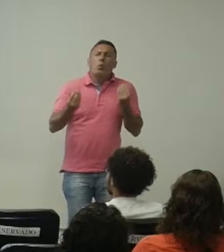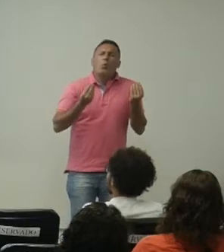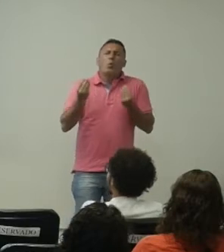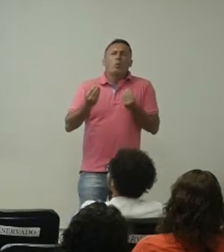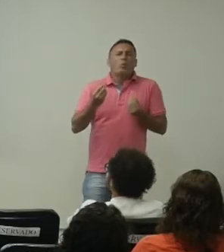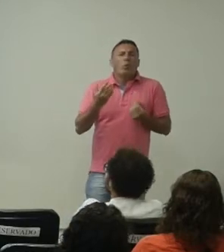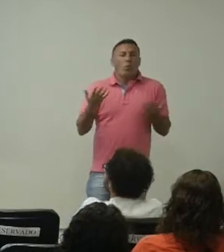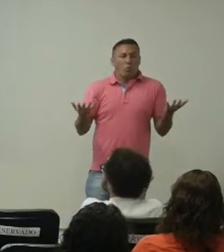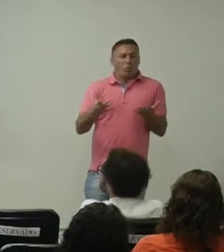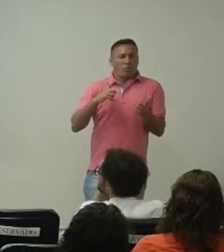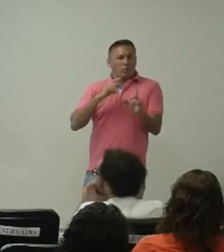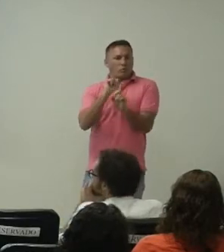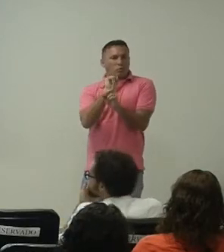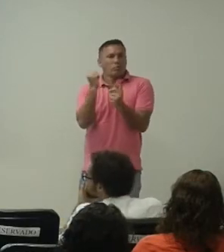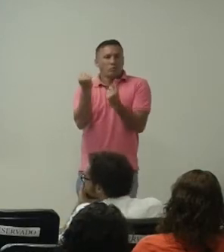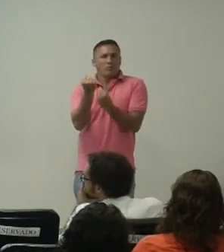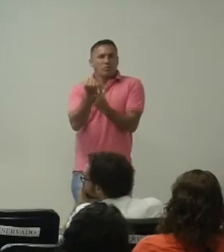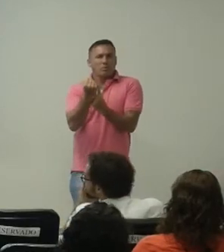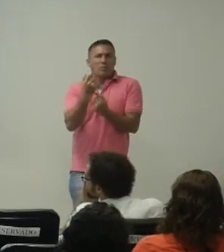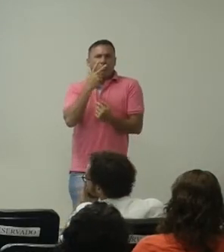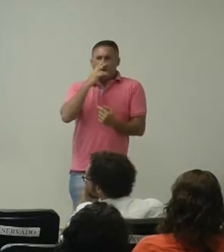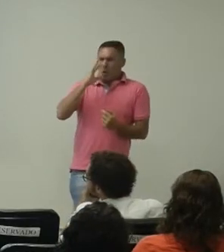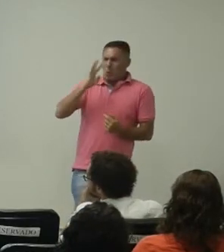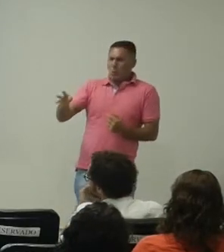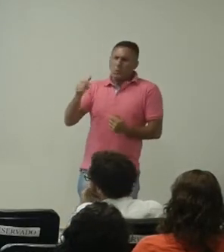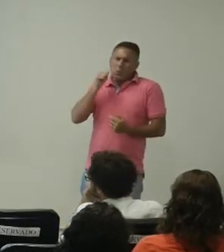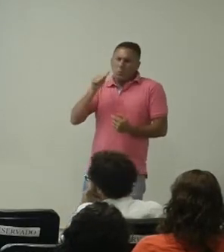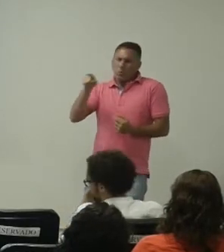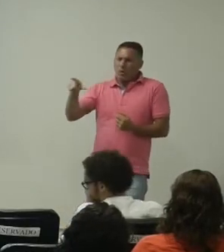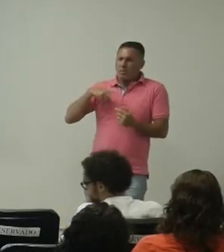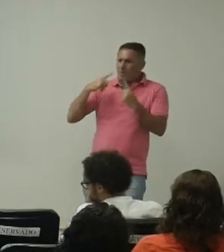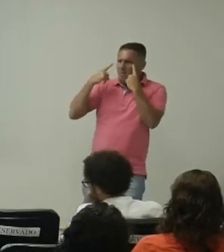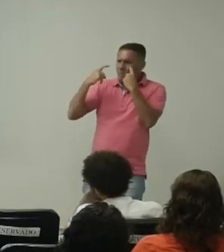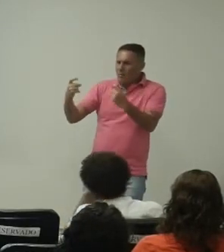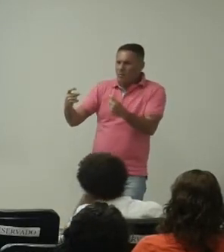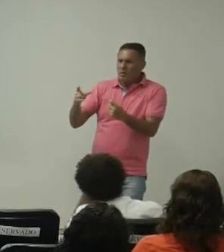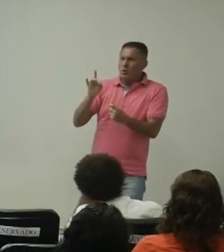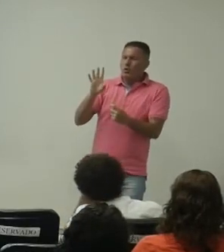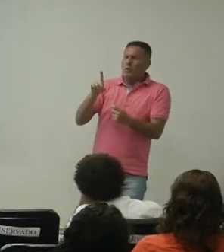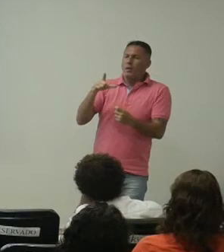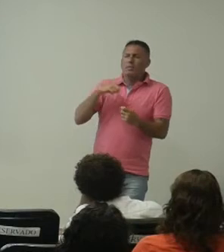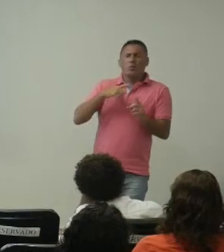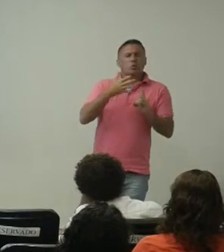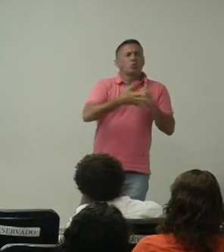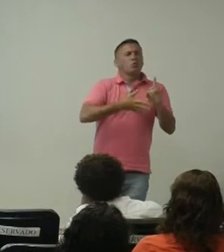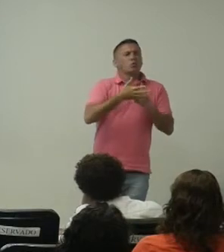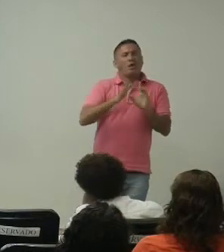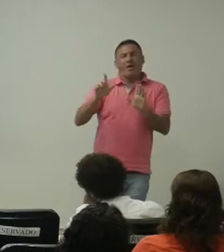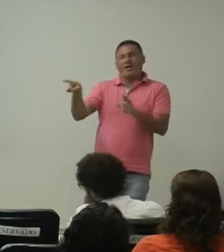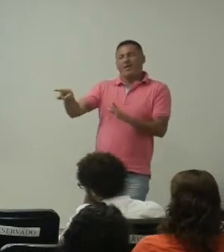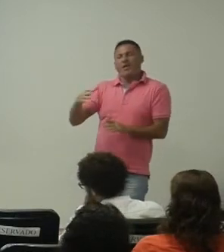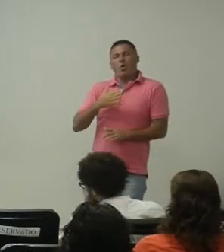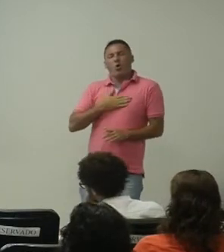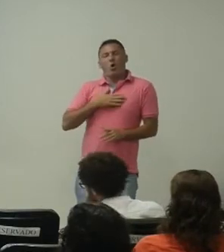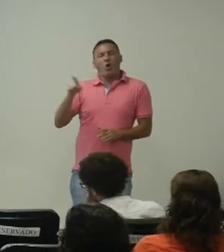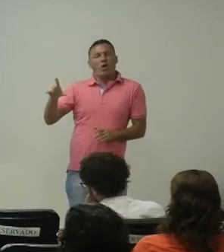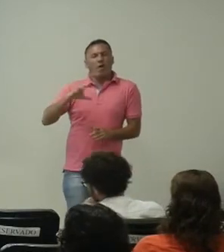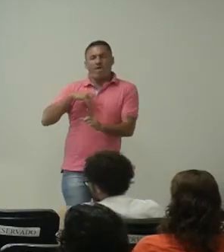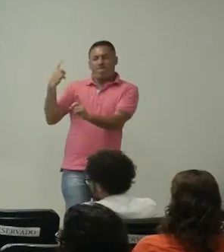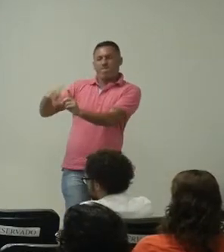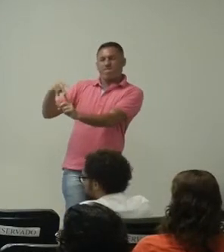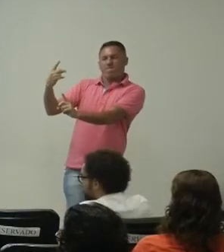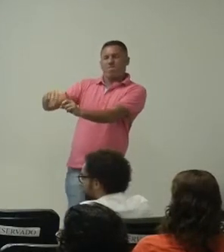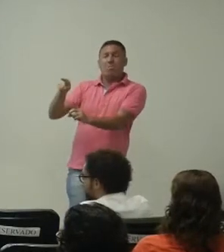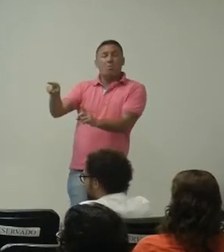como sociedade, jogar para a mulher em situação de violência nesse âmbito um discurso que ela gosta de apanhar? Não